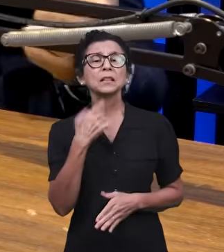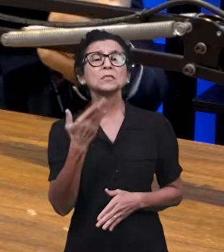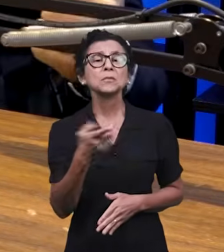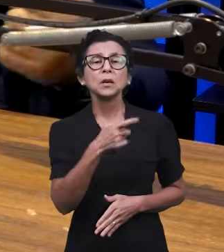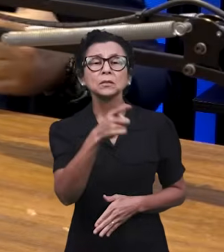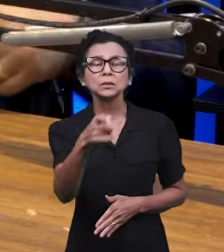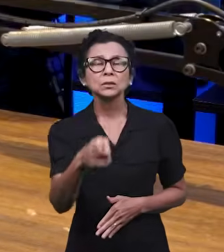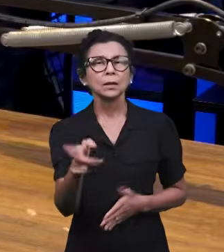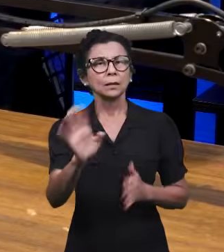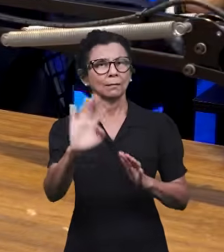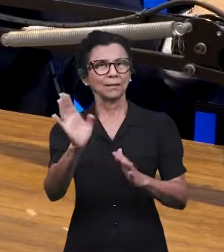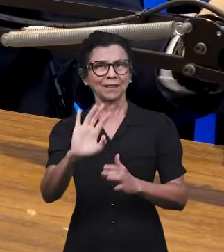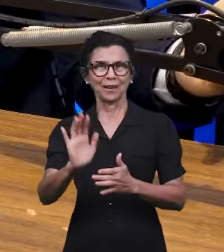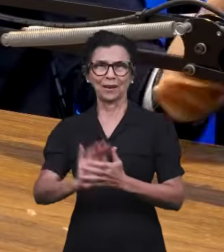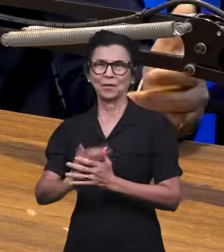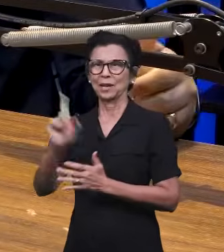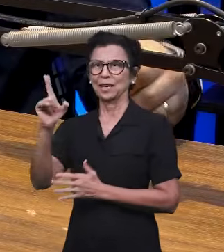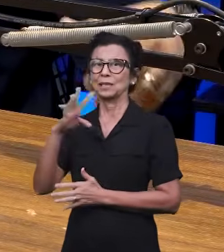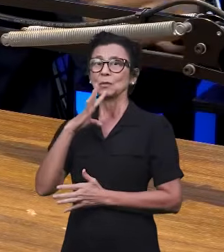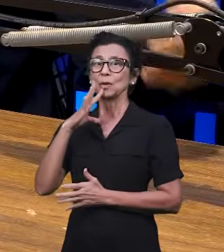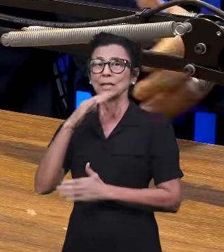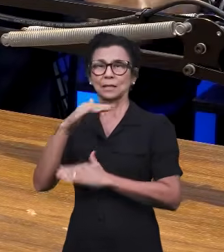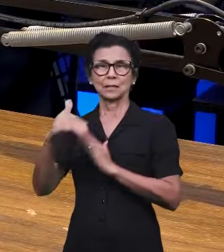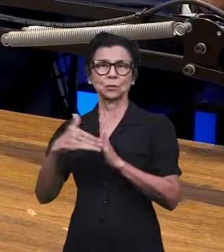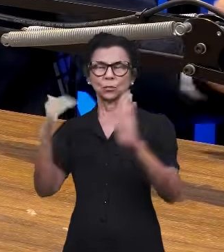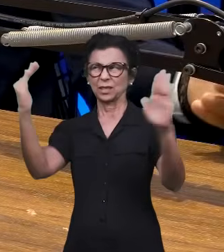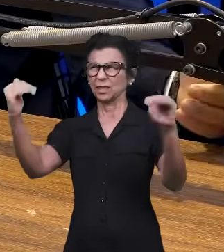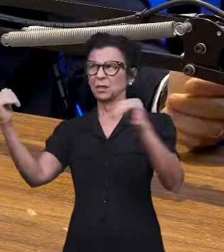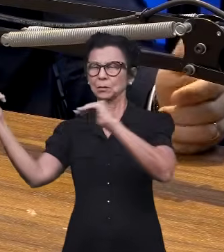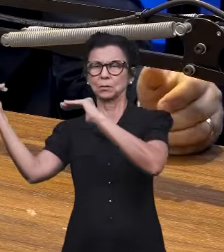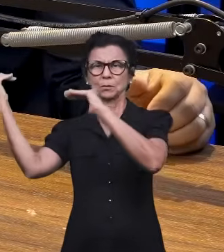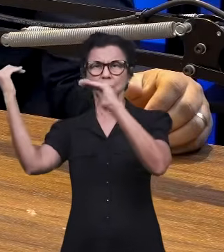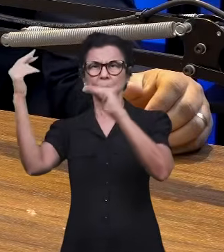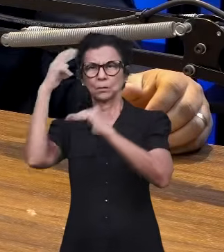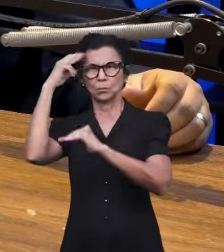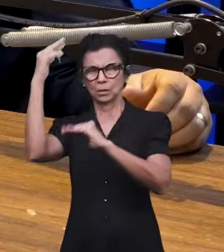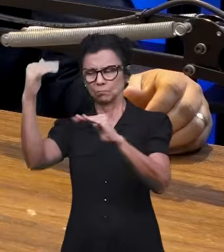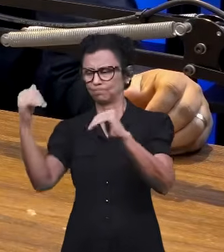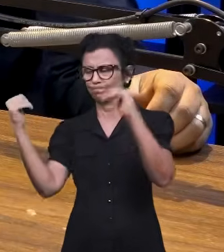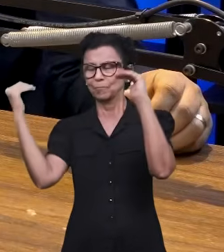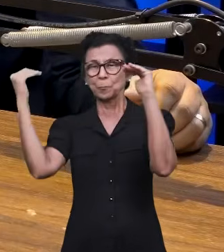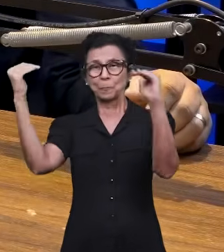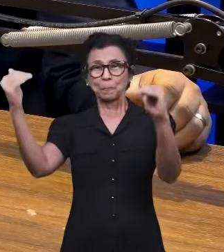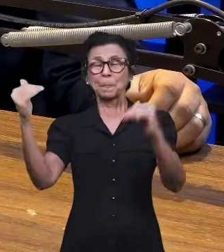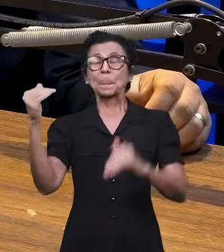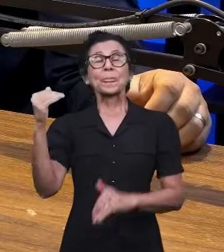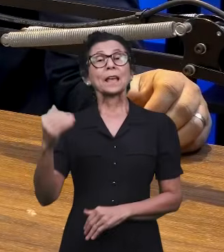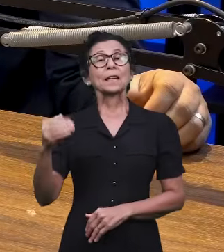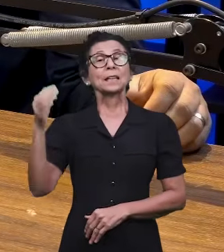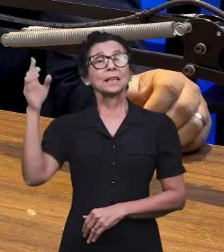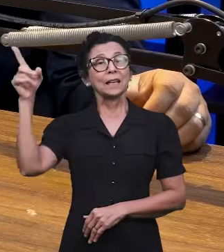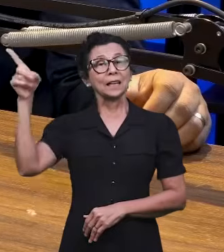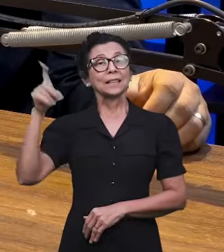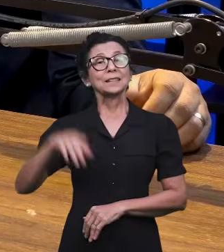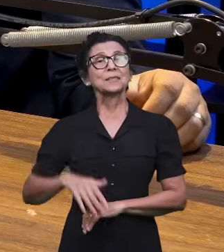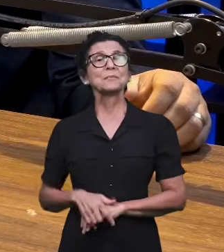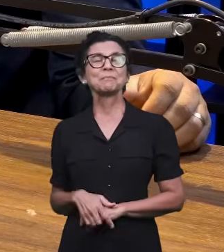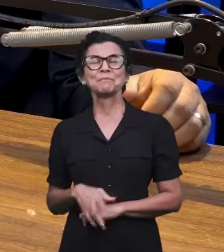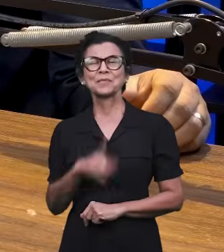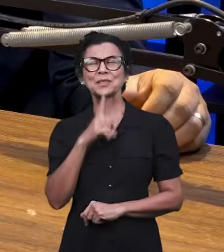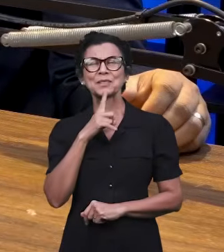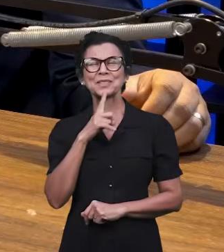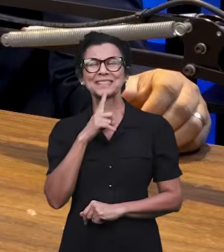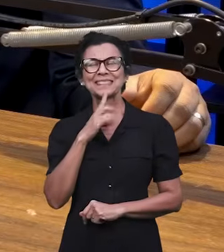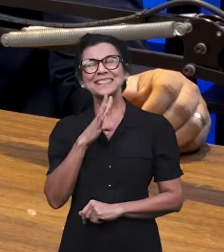vontade dele, porque ele é o supremo, ele é o maior, ele é o Senhor de todas as coisas, e ele ainda conhece a nós mesmos muito mais do